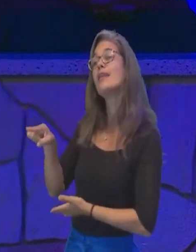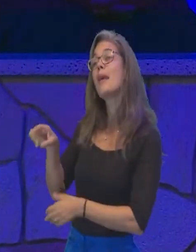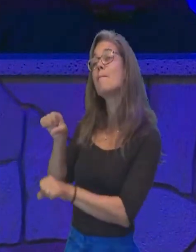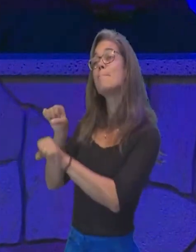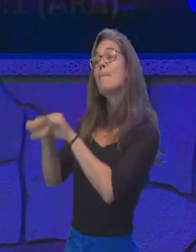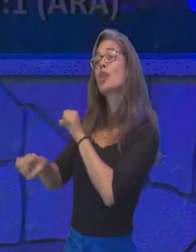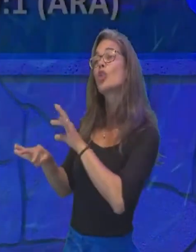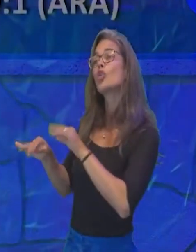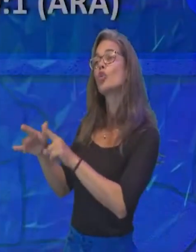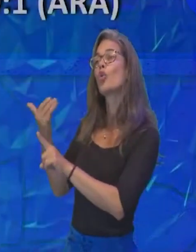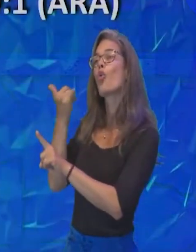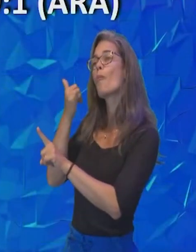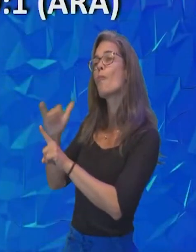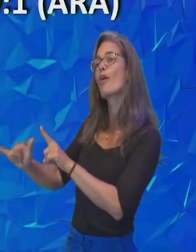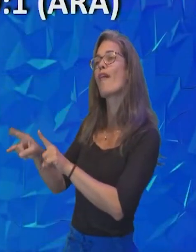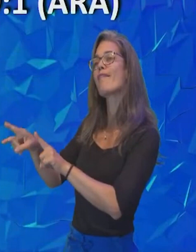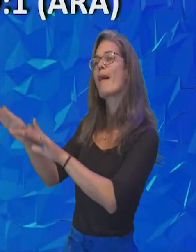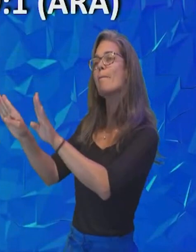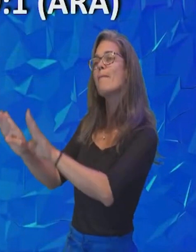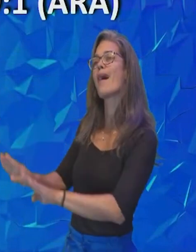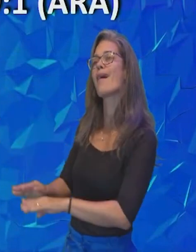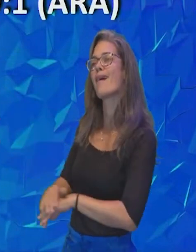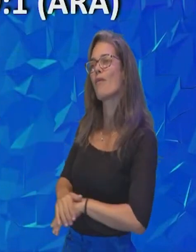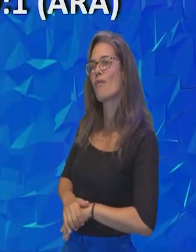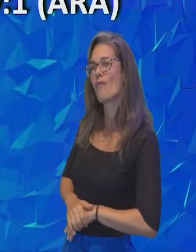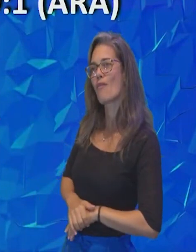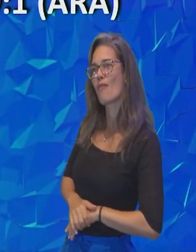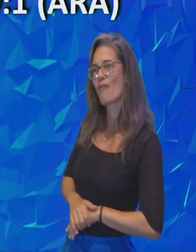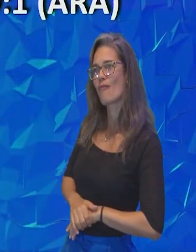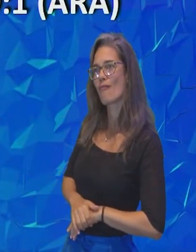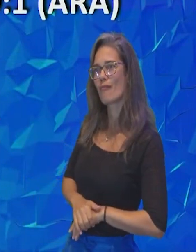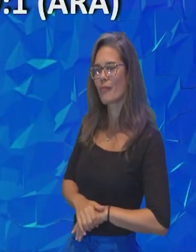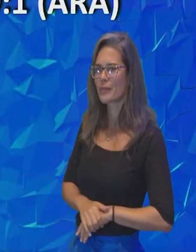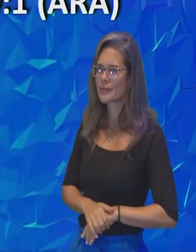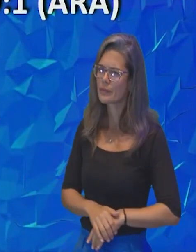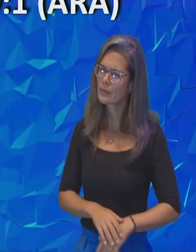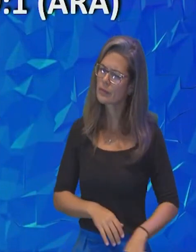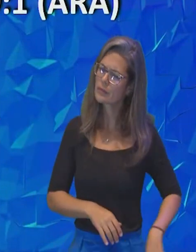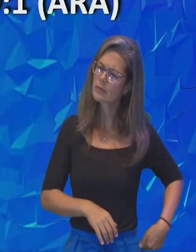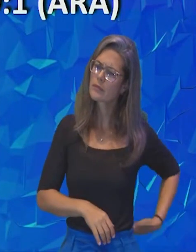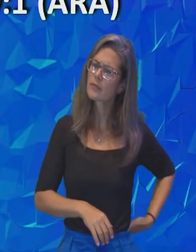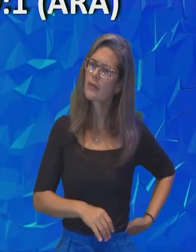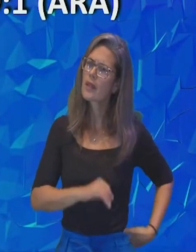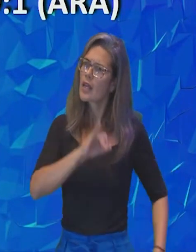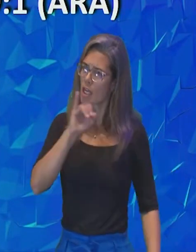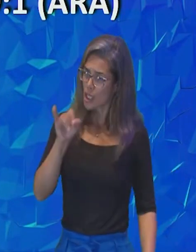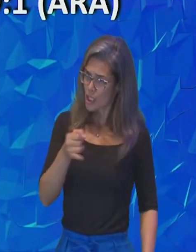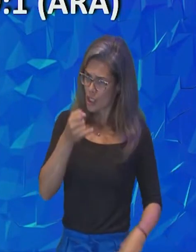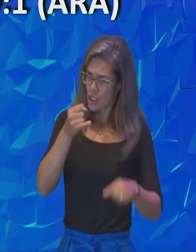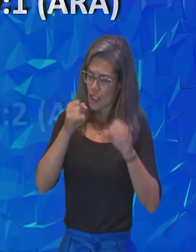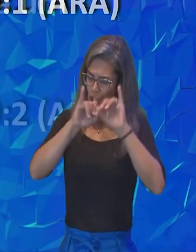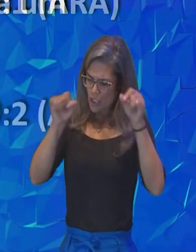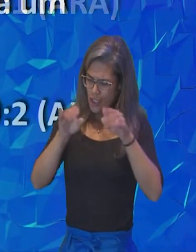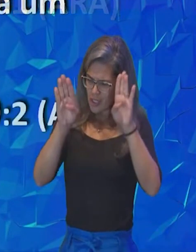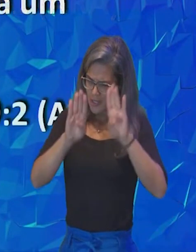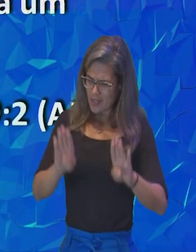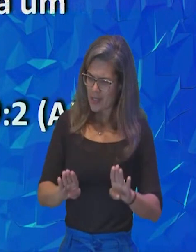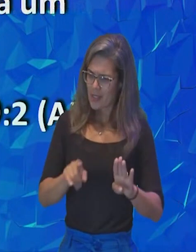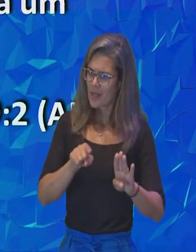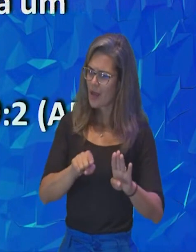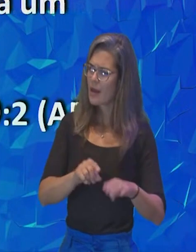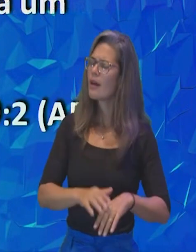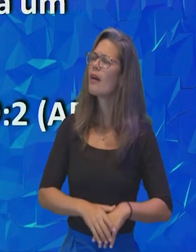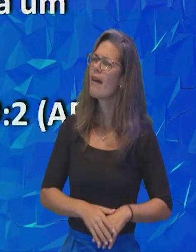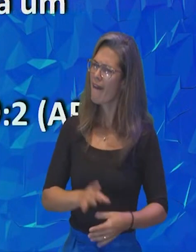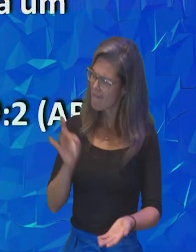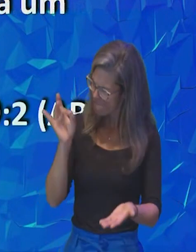espada. O que fez Jezabel? Mandou um desafio a Elias a dizer-lhe: façam-me os deuses como lhes